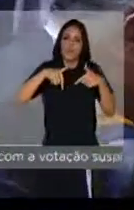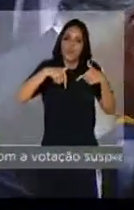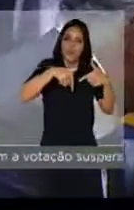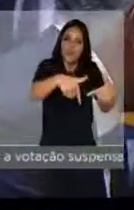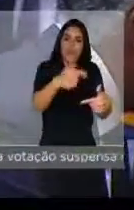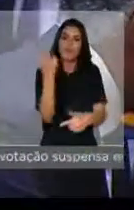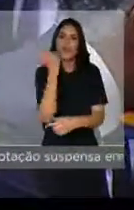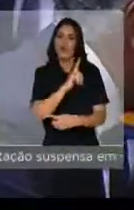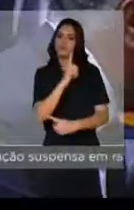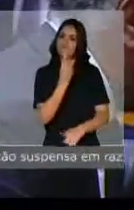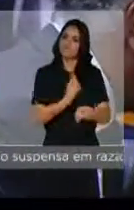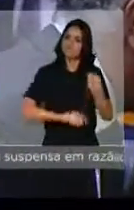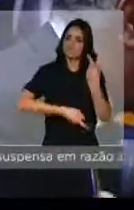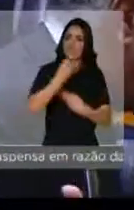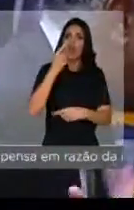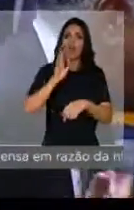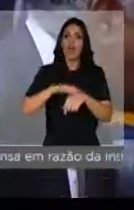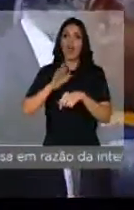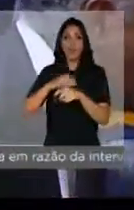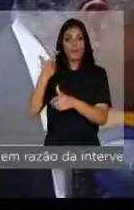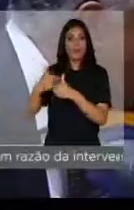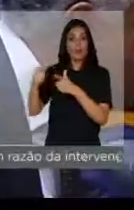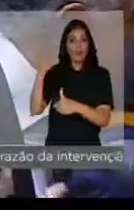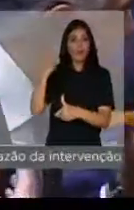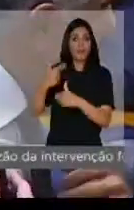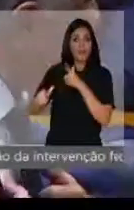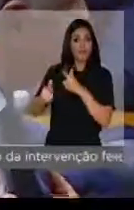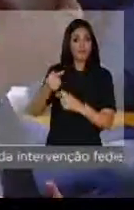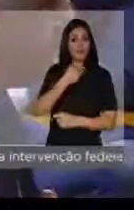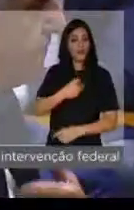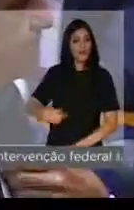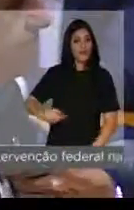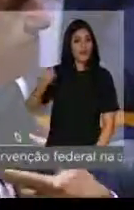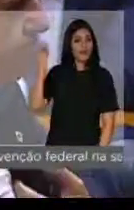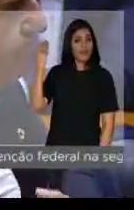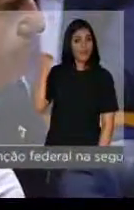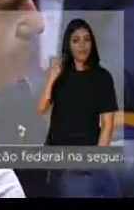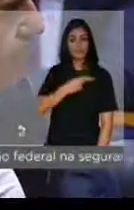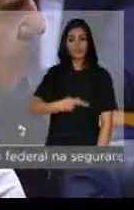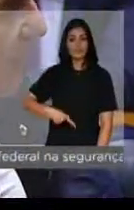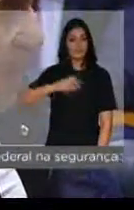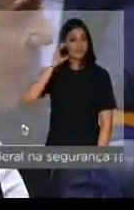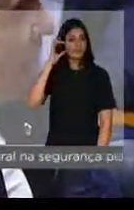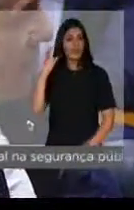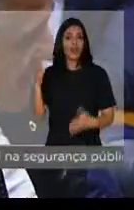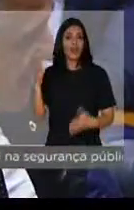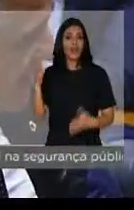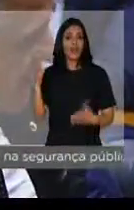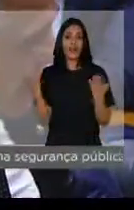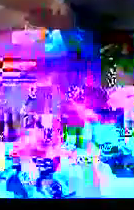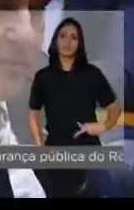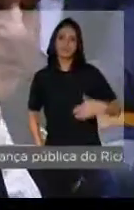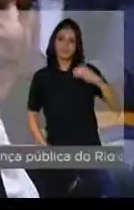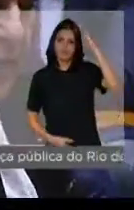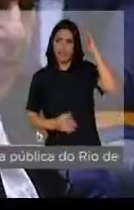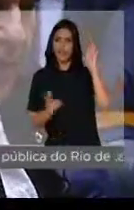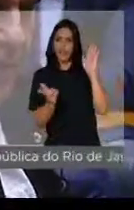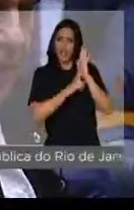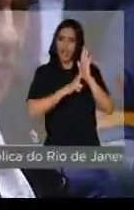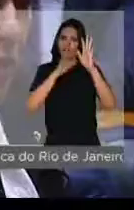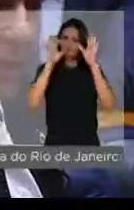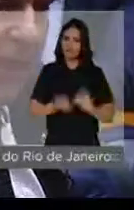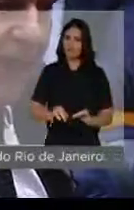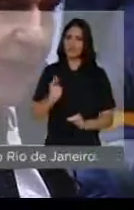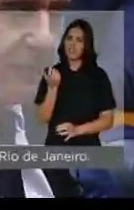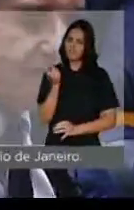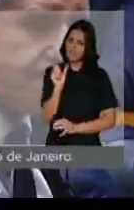anterior. E esse PLN que nós estamos votando hoje aqui, ele foi encaminhado pelo governo do presidente Michel Temer no compromisso de um homem que tem